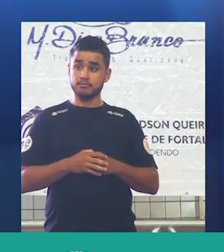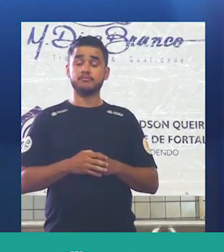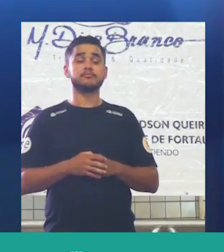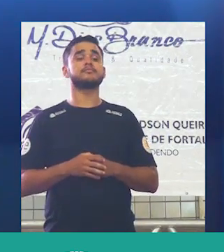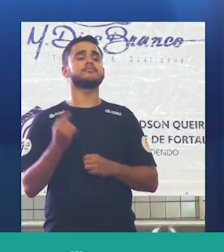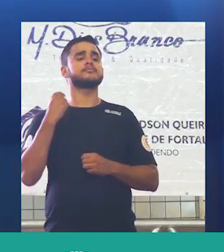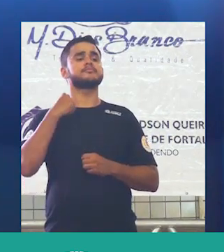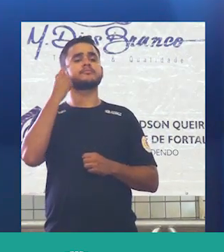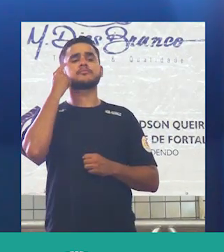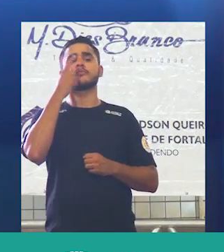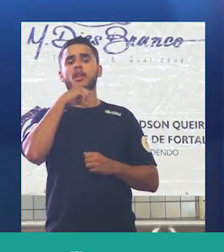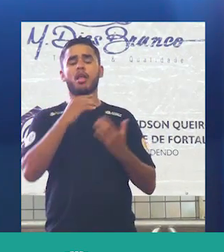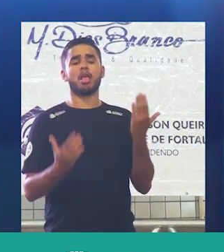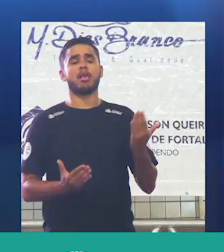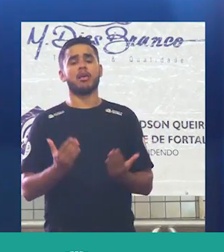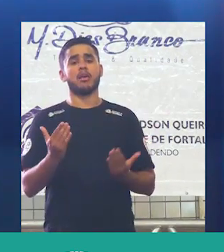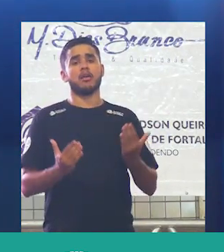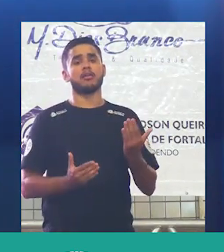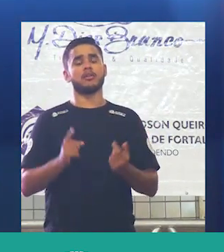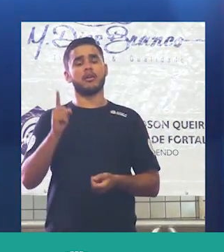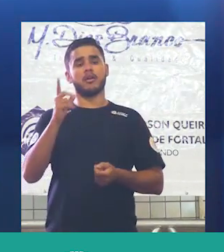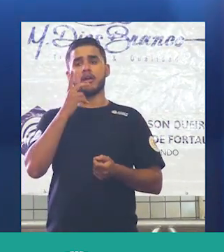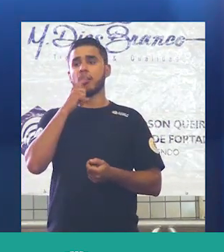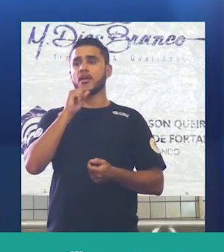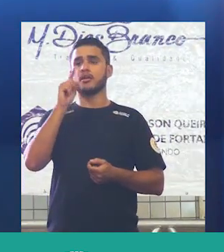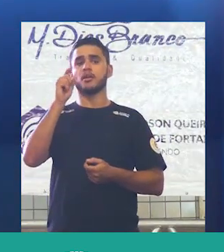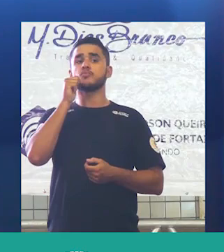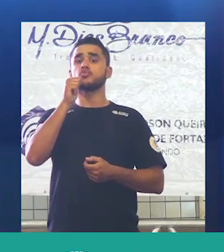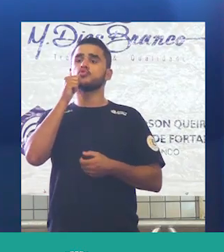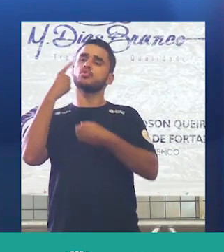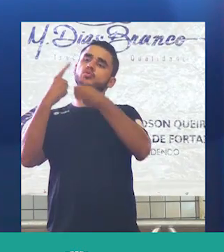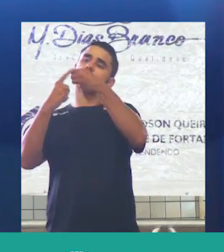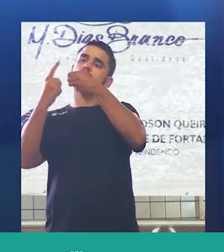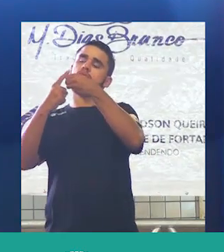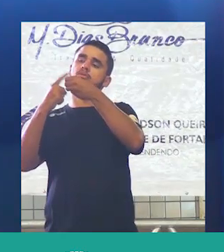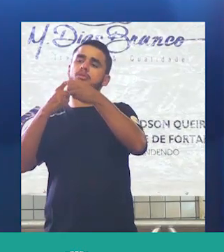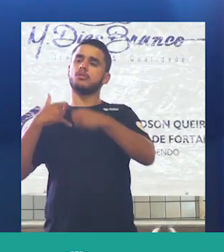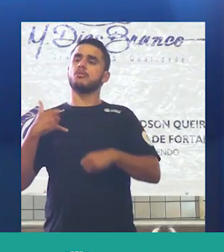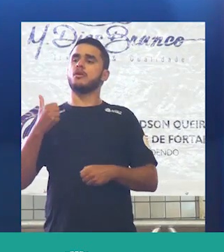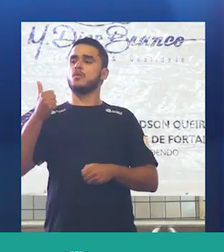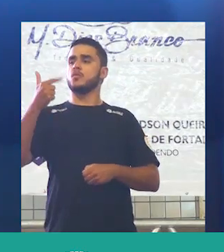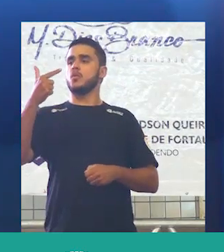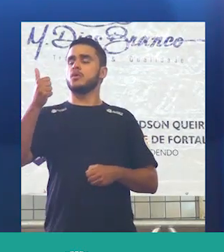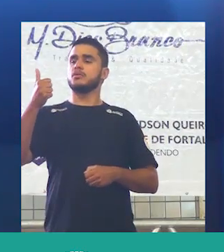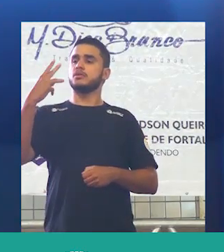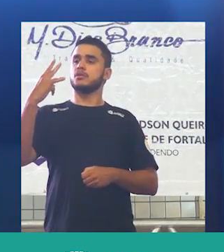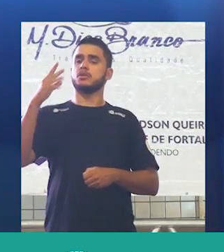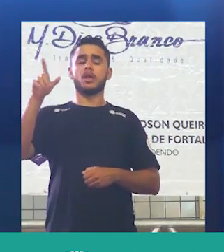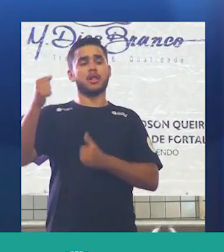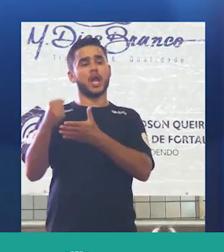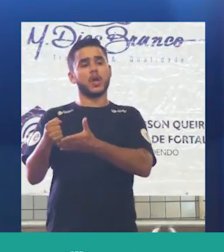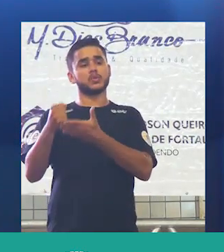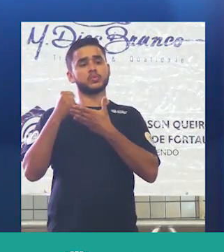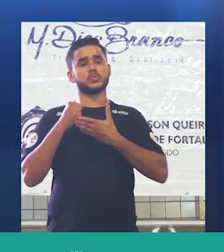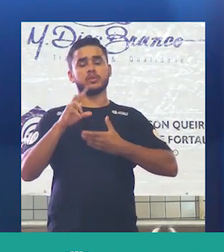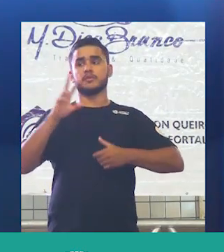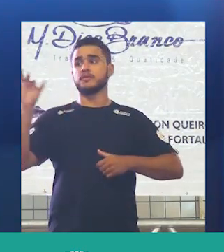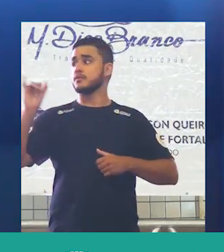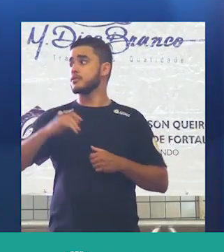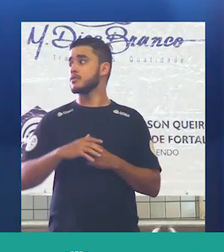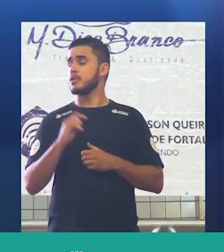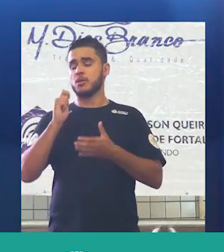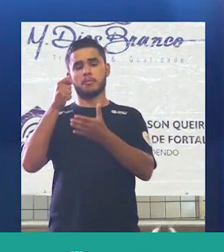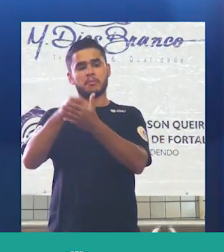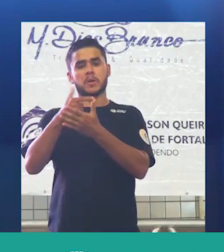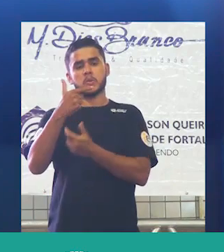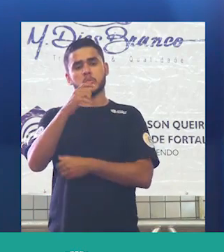pessoal fazia o que com a empregada doméstica? Ah não, traz uma meninazinha do interior, com 12, 13 anos, ela vai me ajudar aqui. Aí eu dou para ela